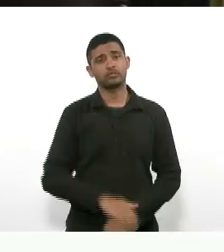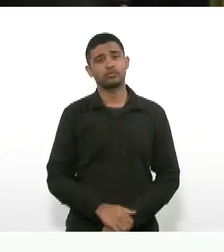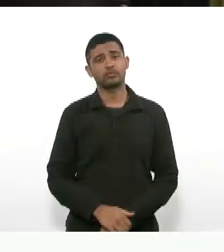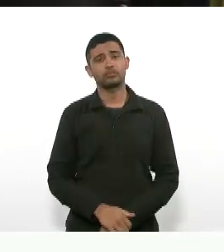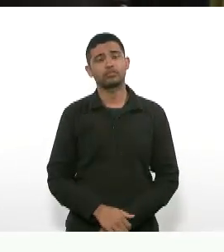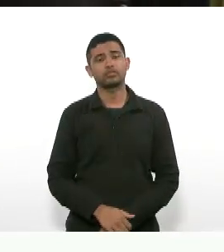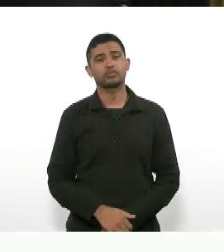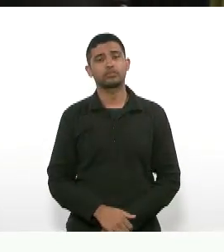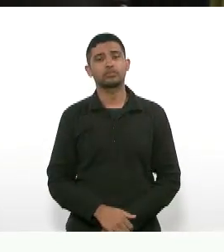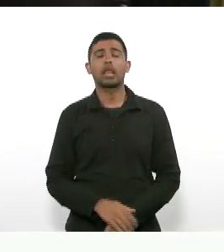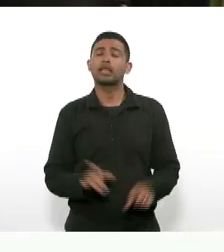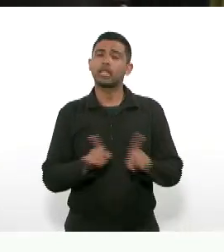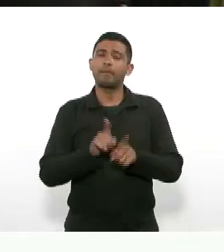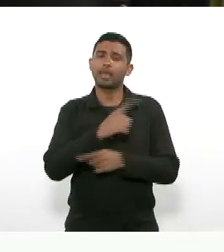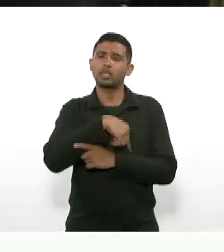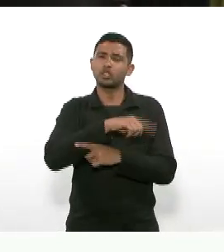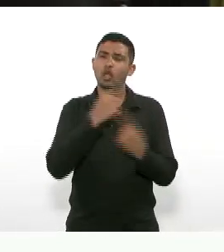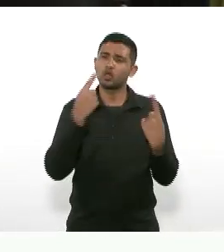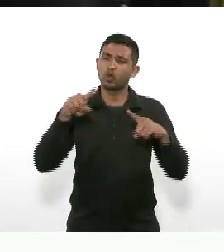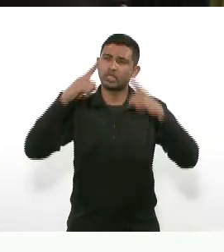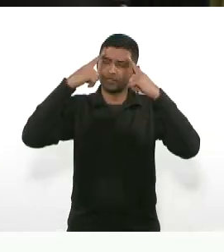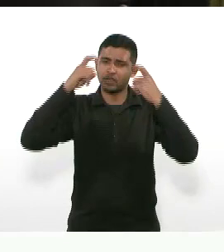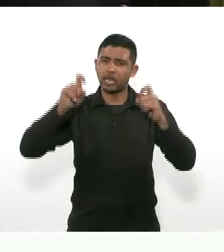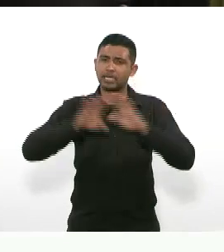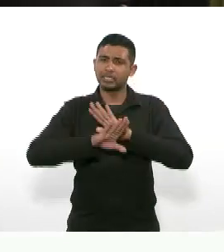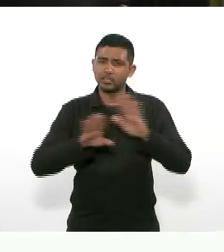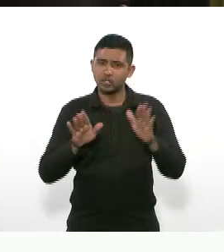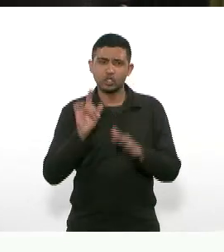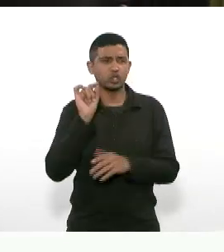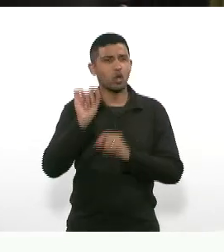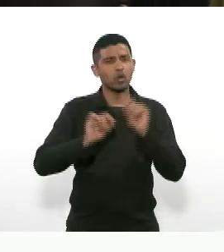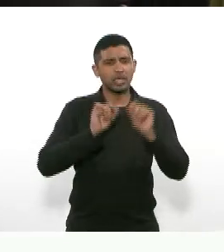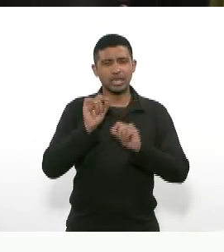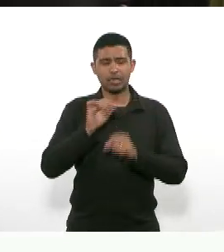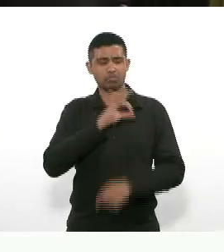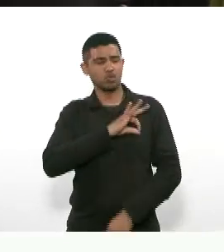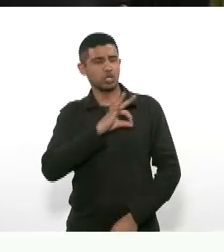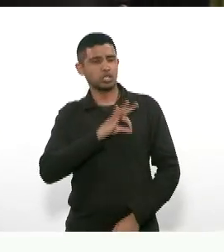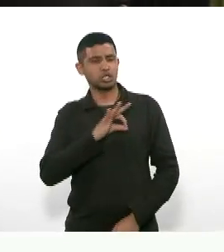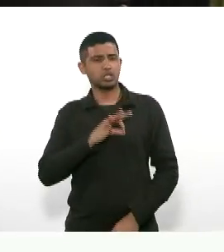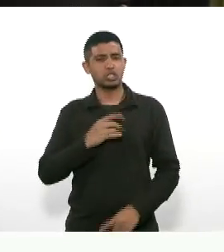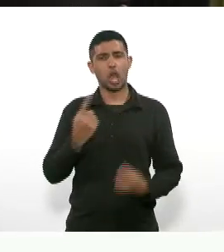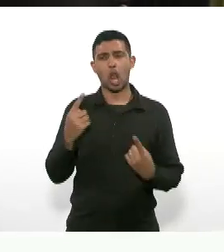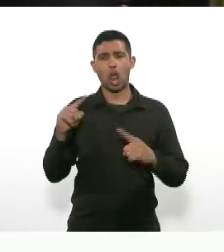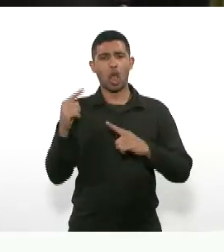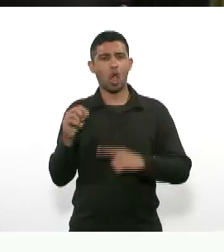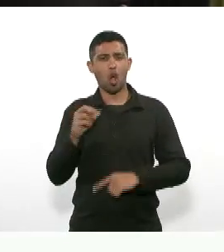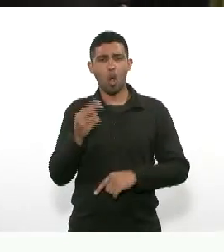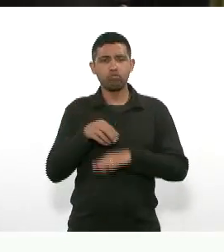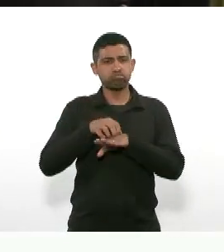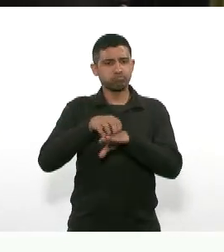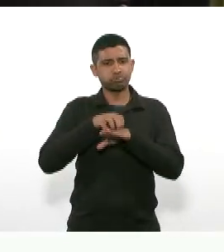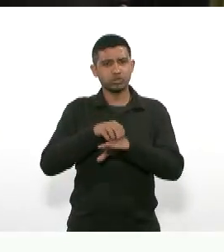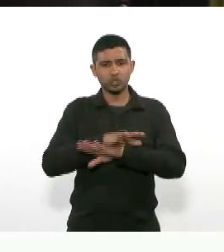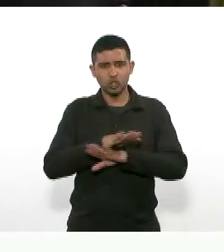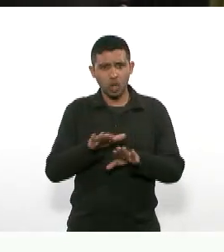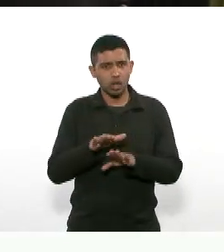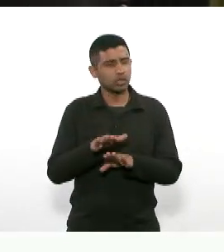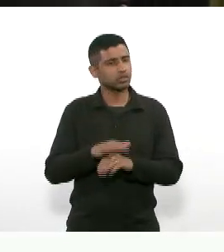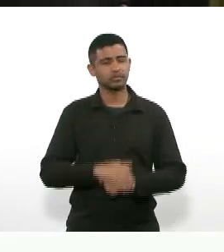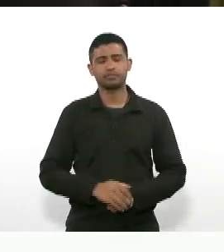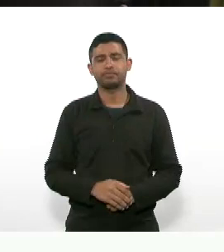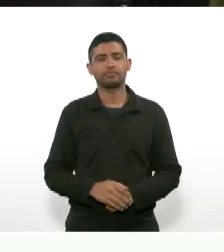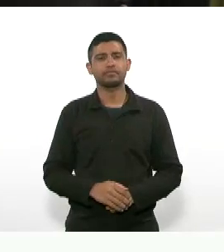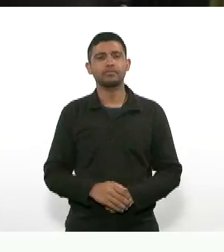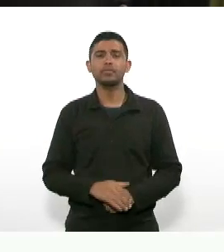do enfrentamento da violência, não apenas, né, com policiais ou com viaturas. Mas acho que o